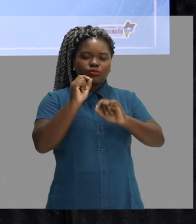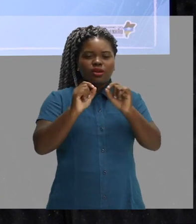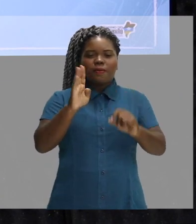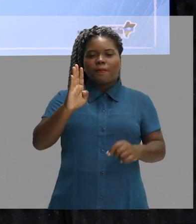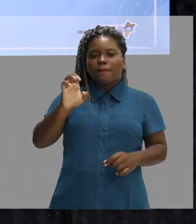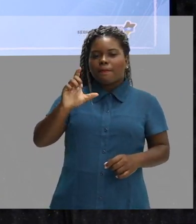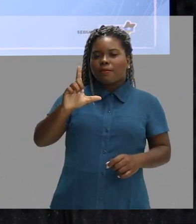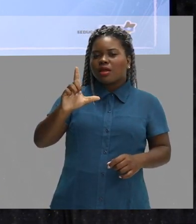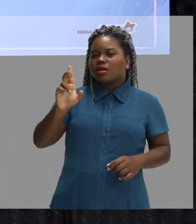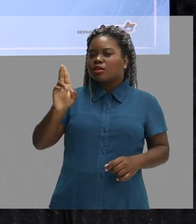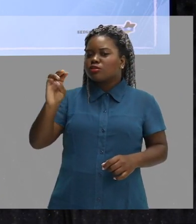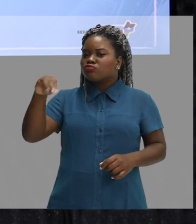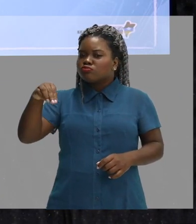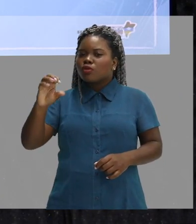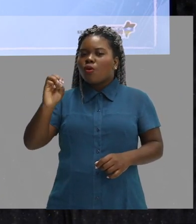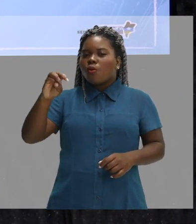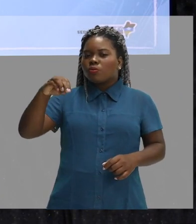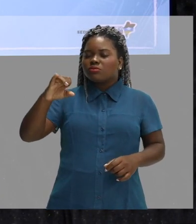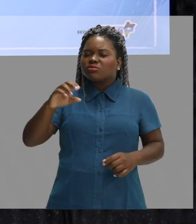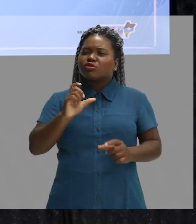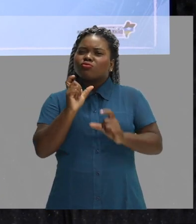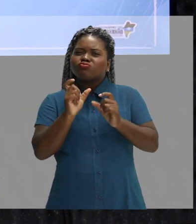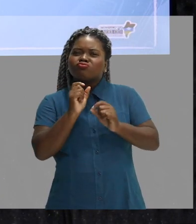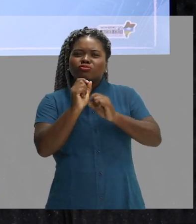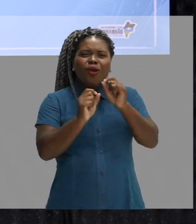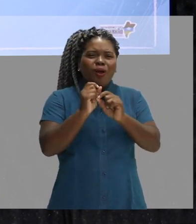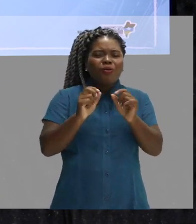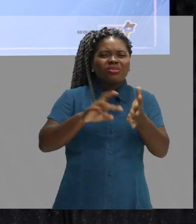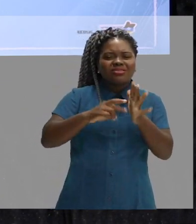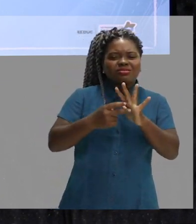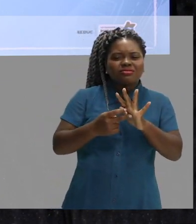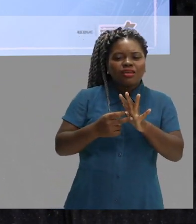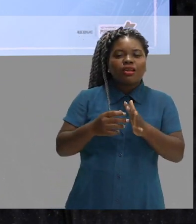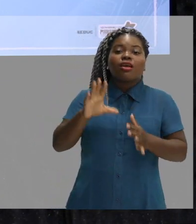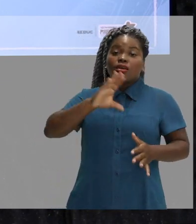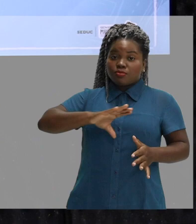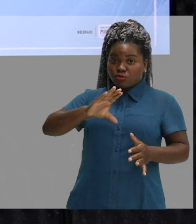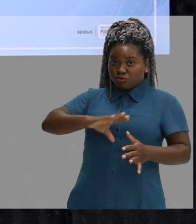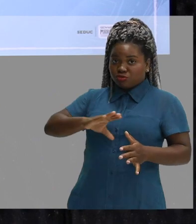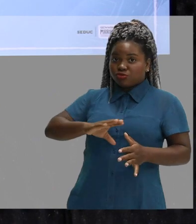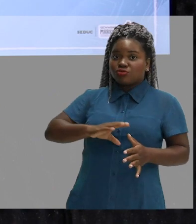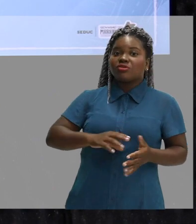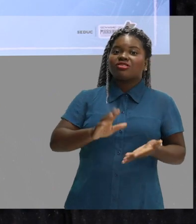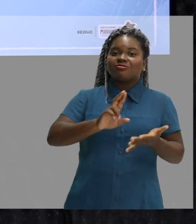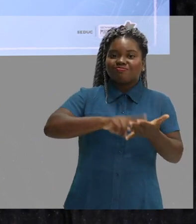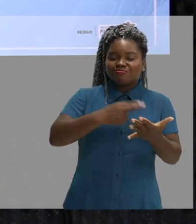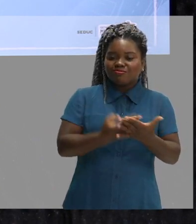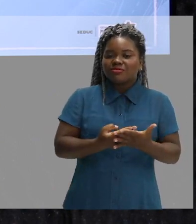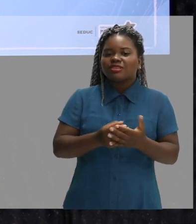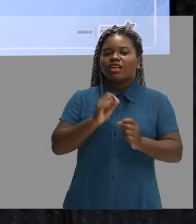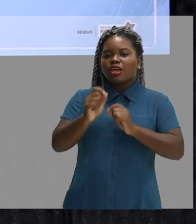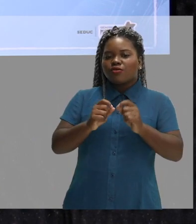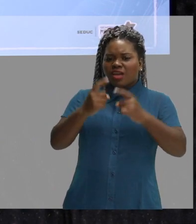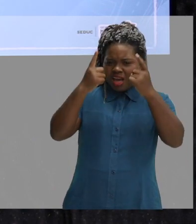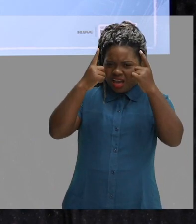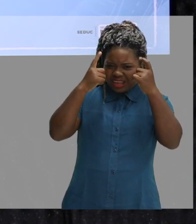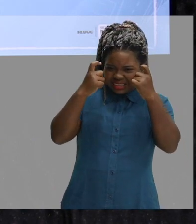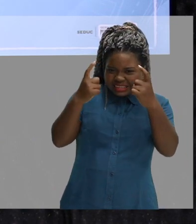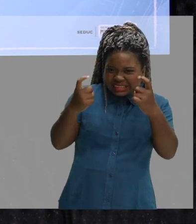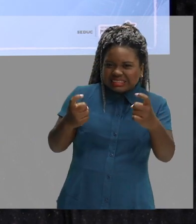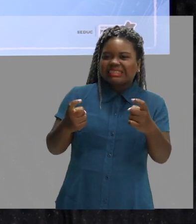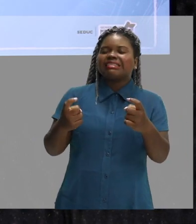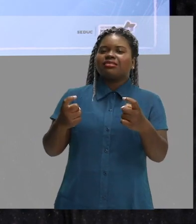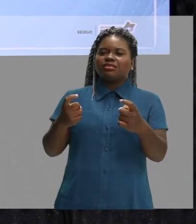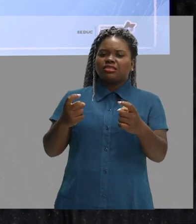que significa isso? Isso é latim. Em português significa guerra de todos contra todos. Significa que no estado